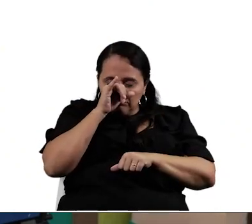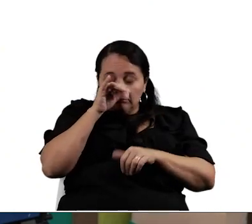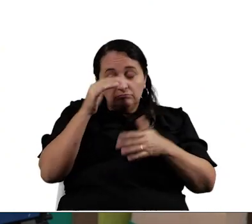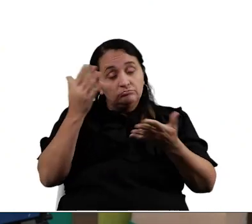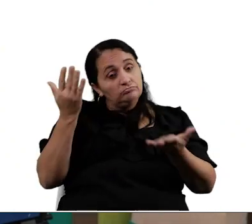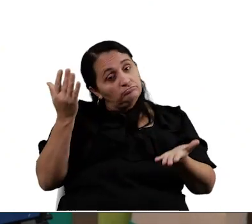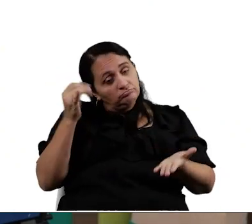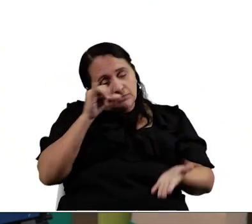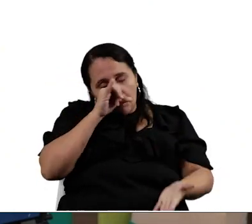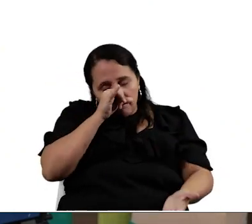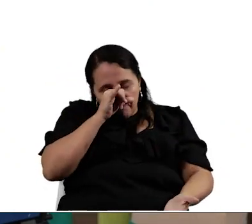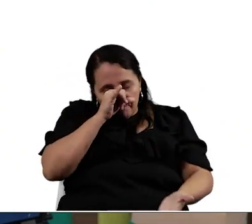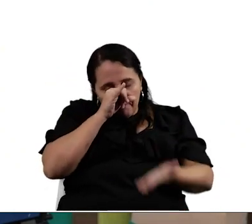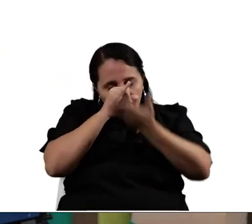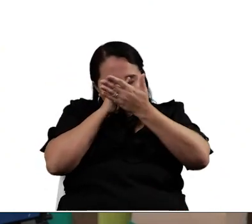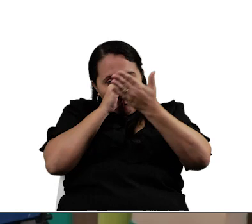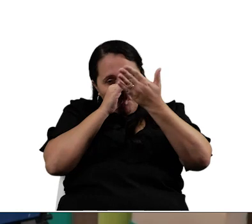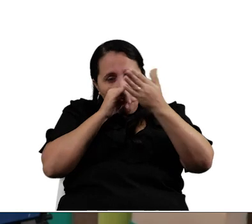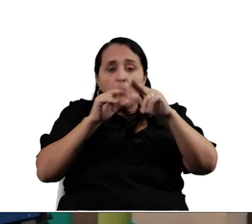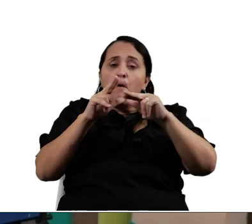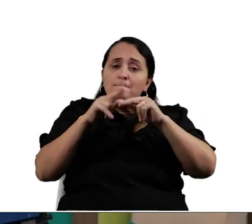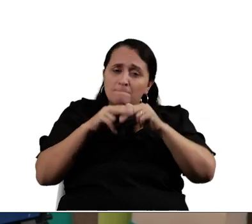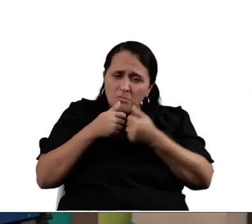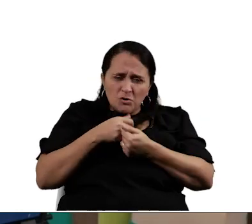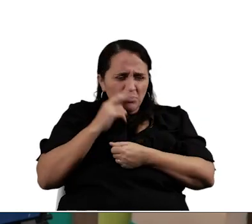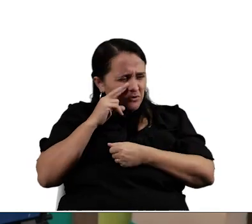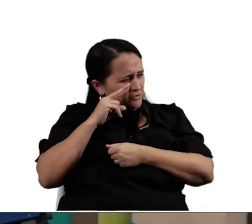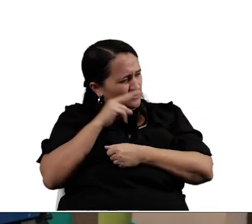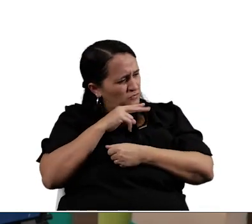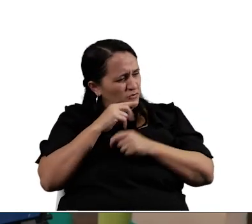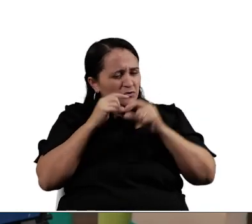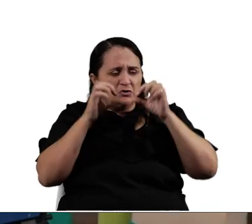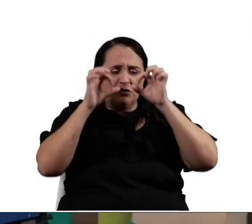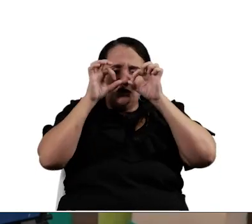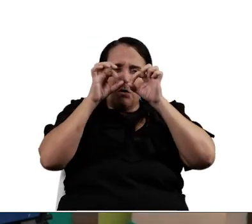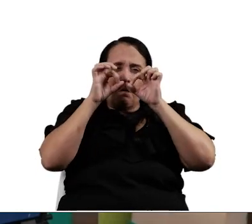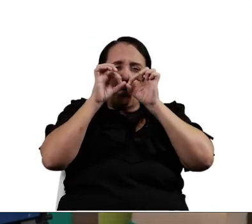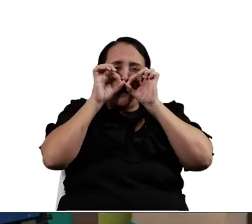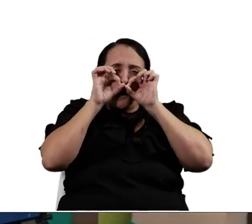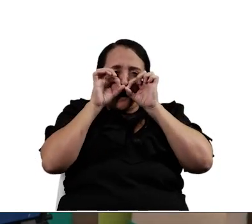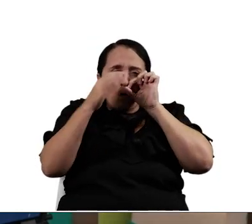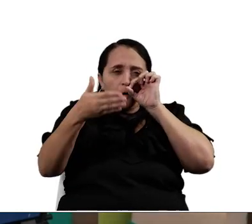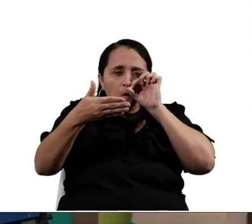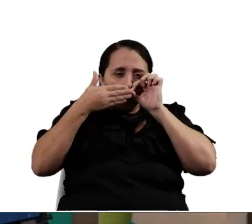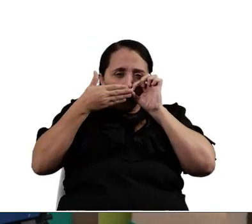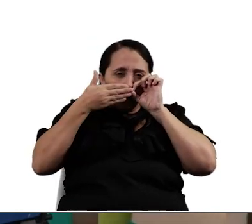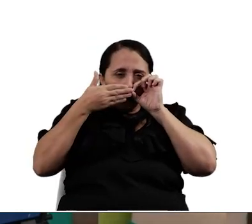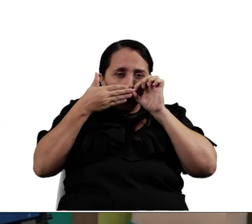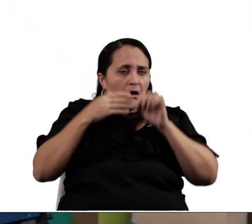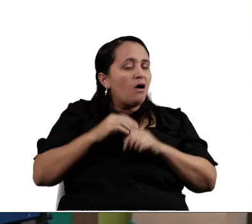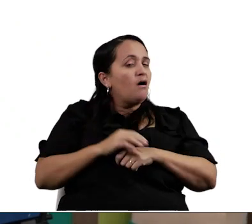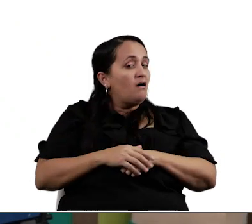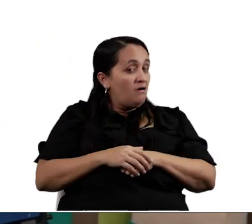nariz no chão. Por isso hoje todos os porquinhos que a gente vê têm o narizinho achatado. Vocês sabiam